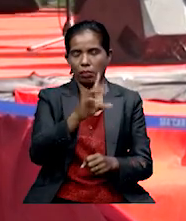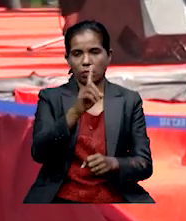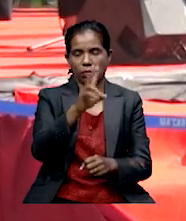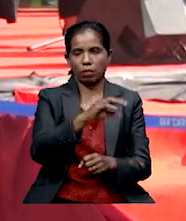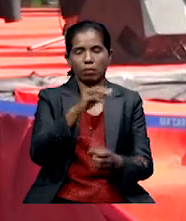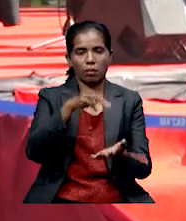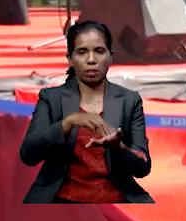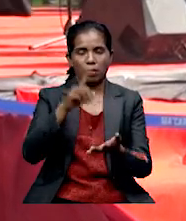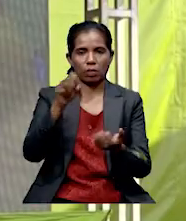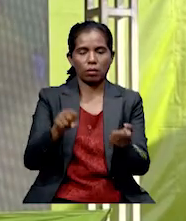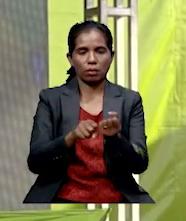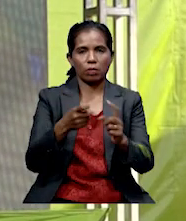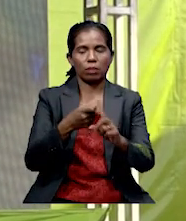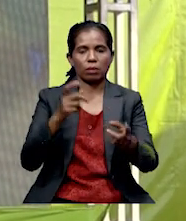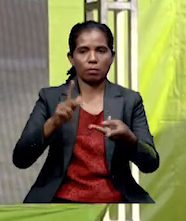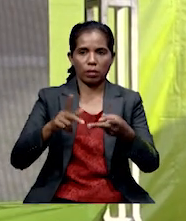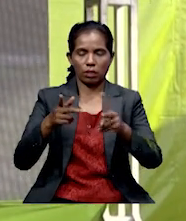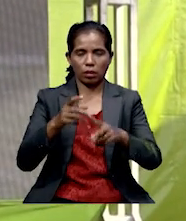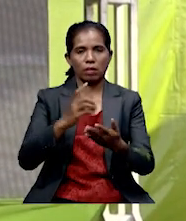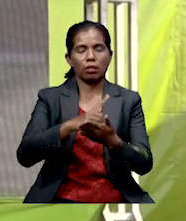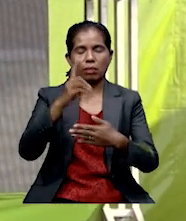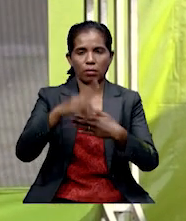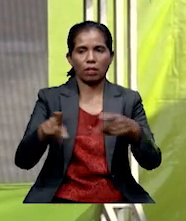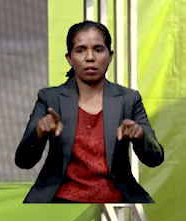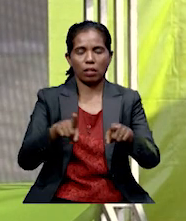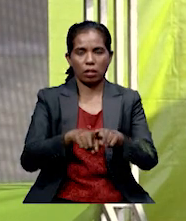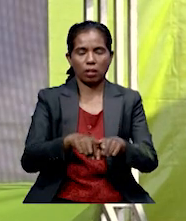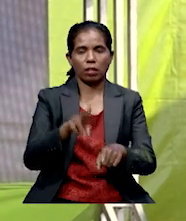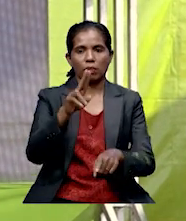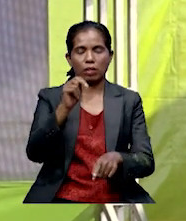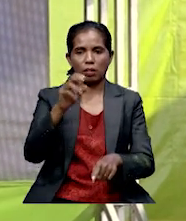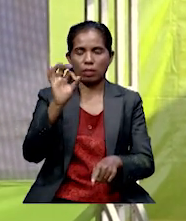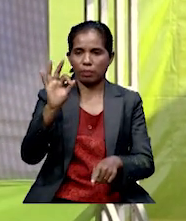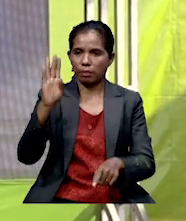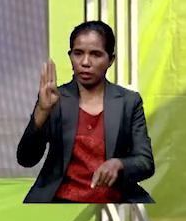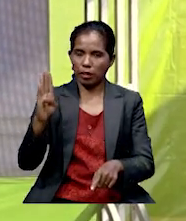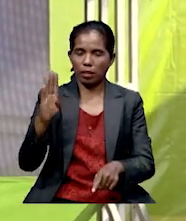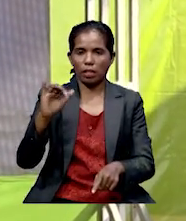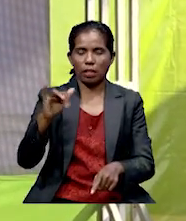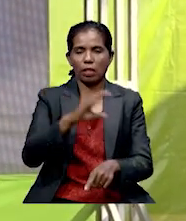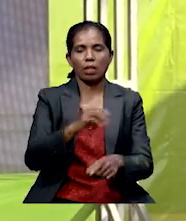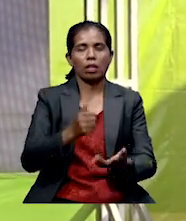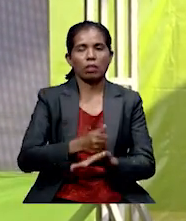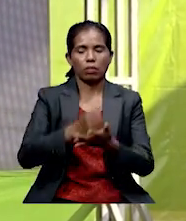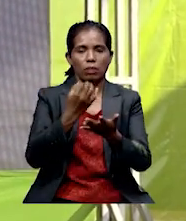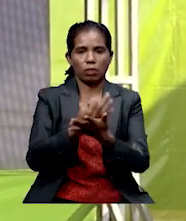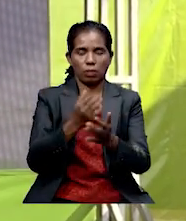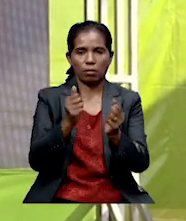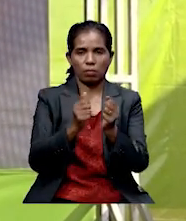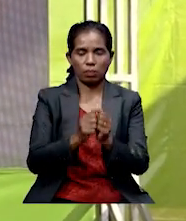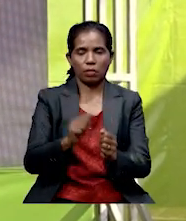Milhão Ida, apoio Rússia Parceiro Desenvolvimento Sira, Hanesan UNFPA, apoio orçamento quase reun